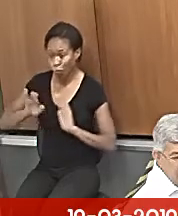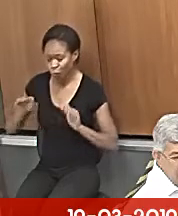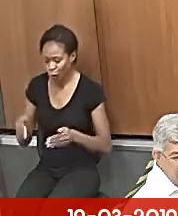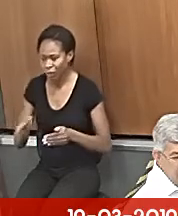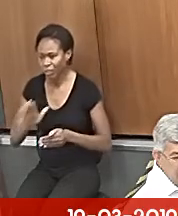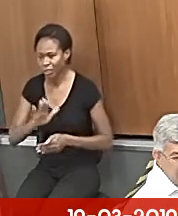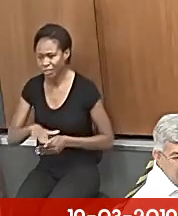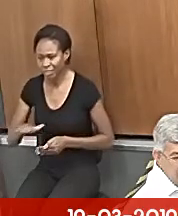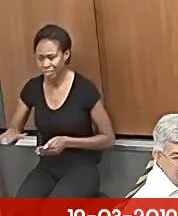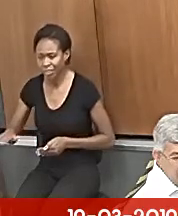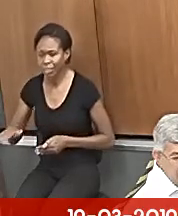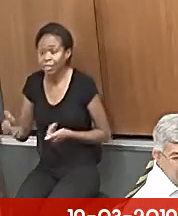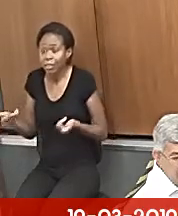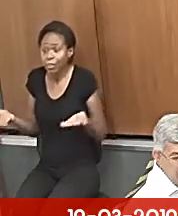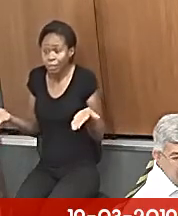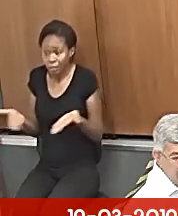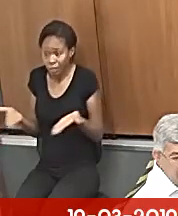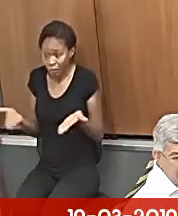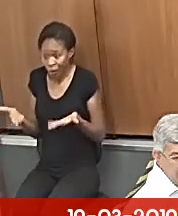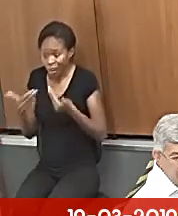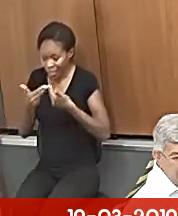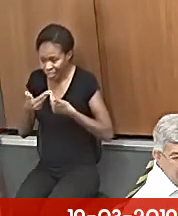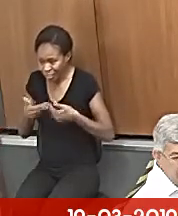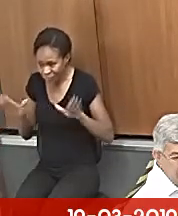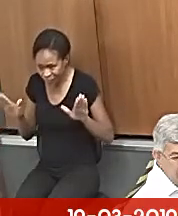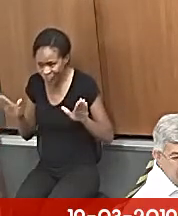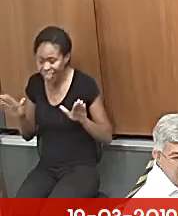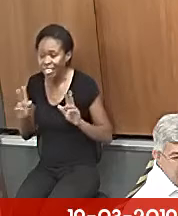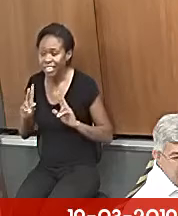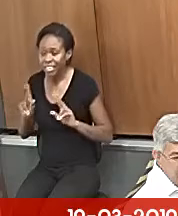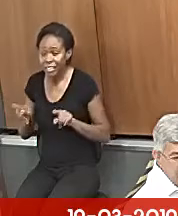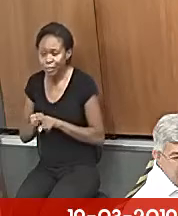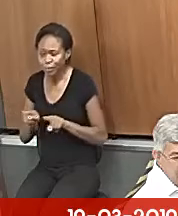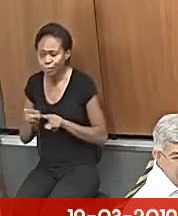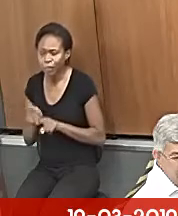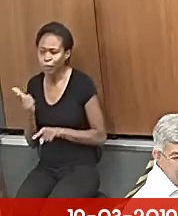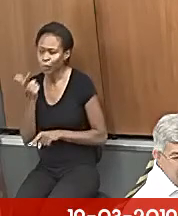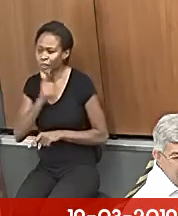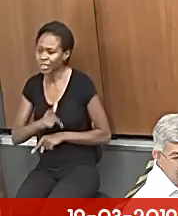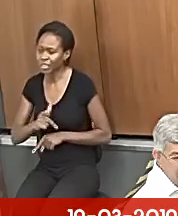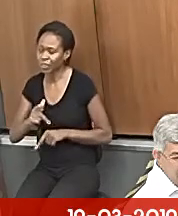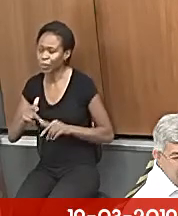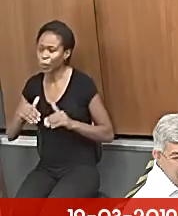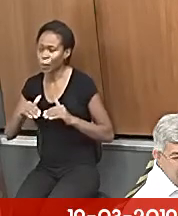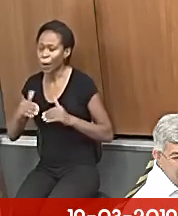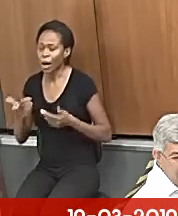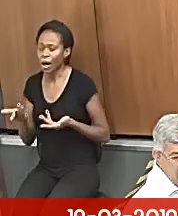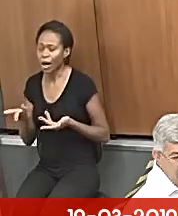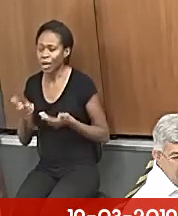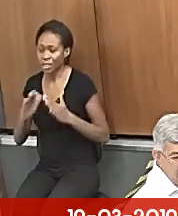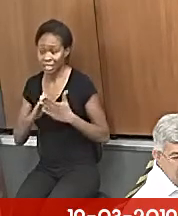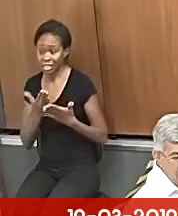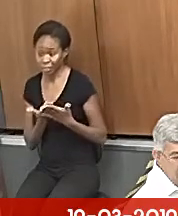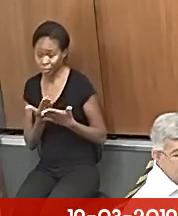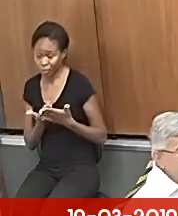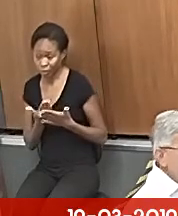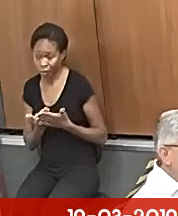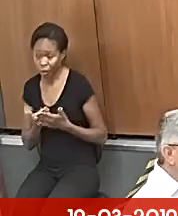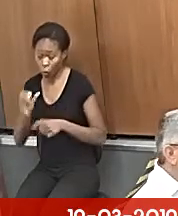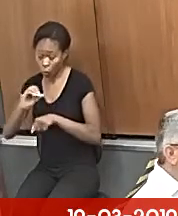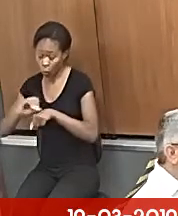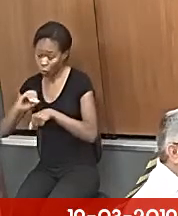através dessa abertura eu estou conseguindo la para a escola também uma oficina de libras para adulto